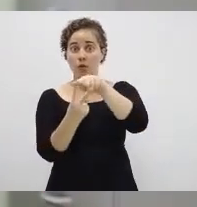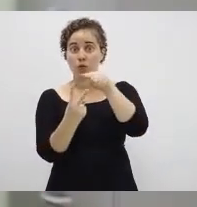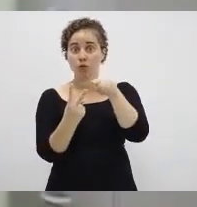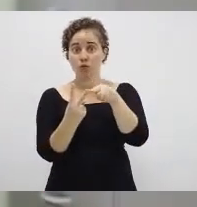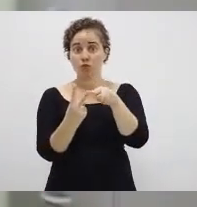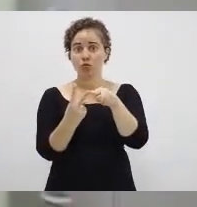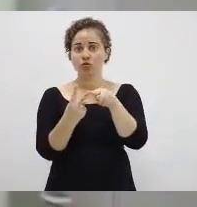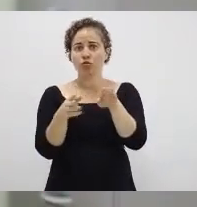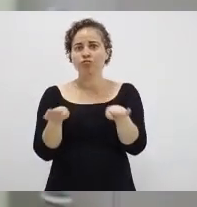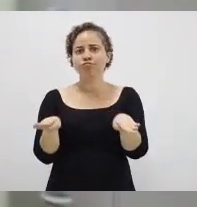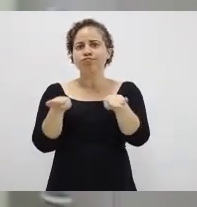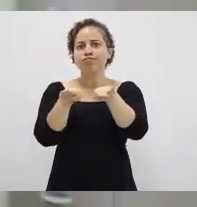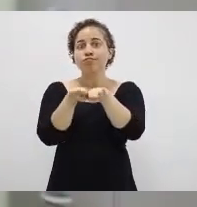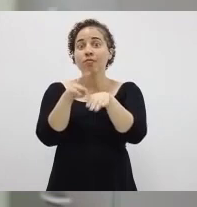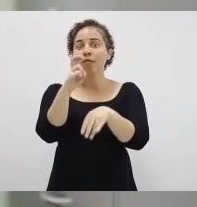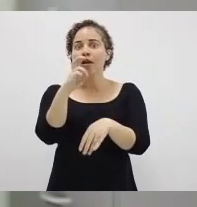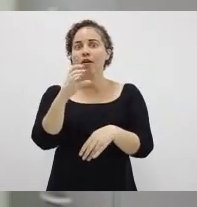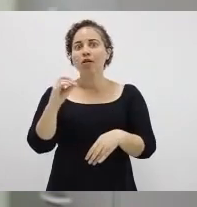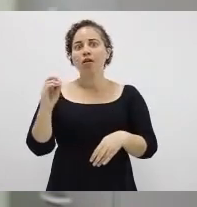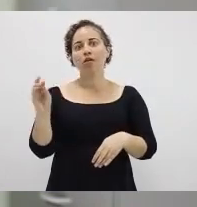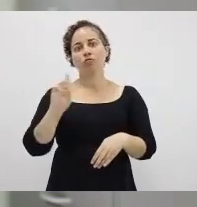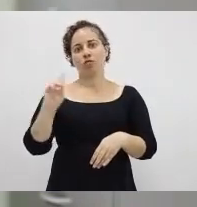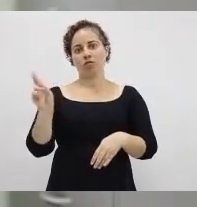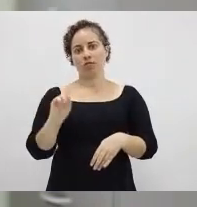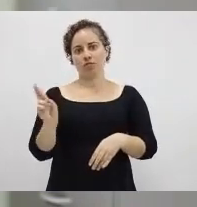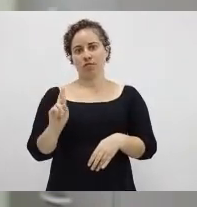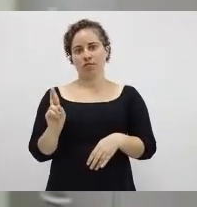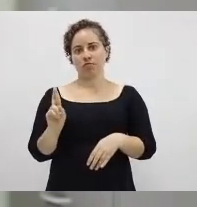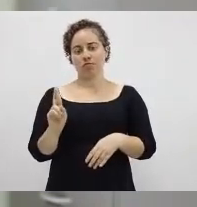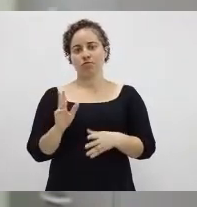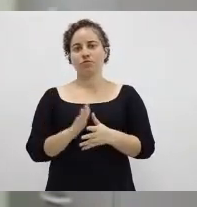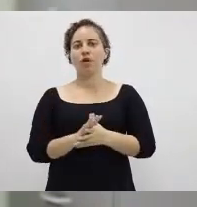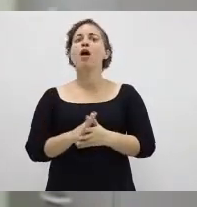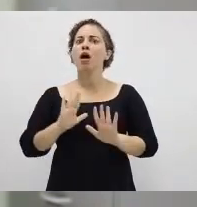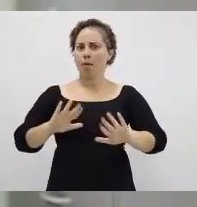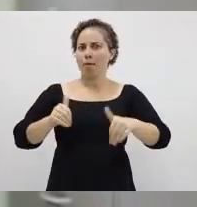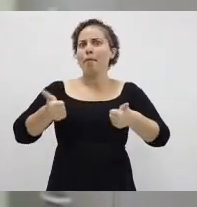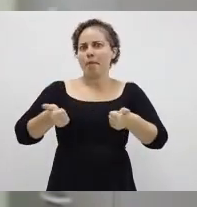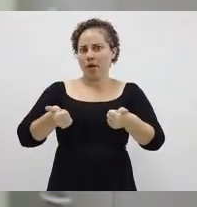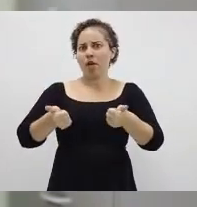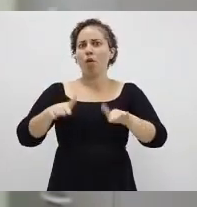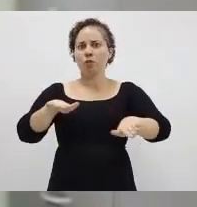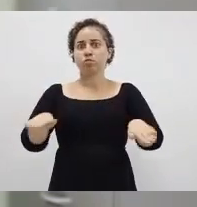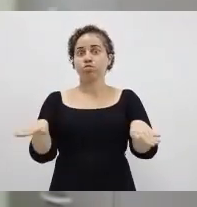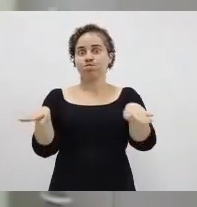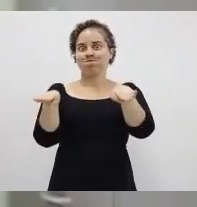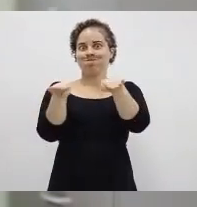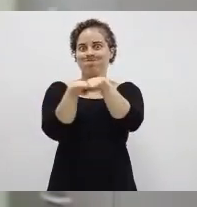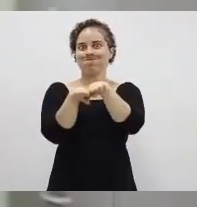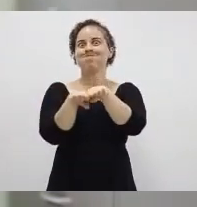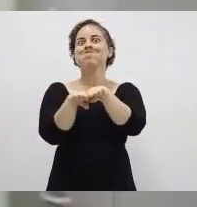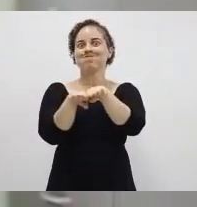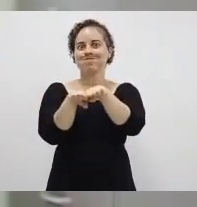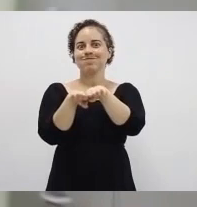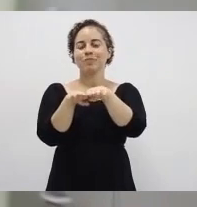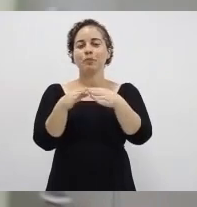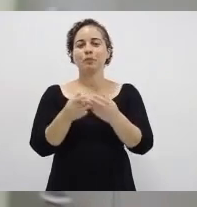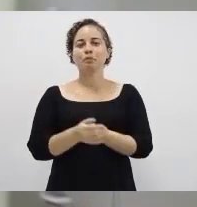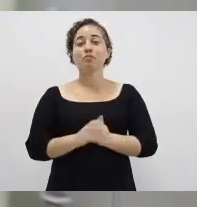500. Isso seria uma economia mais equilibrada. Para fazer a